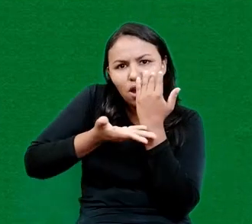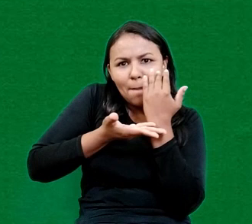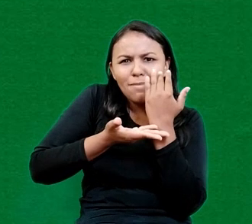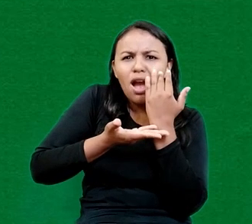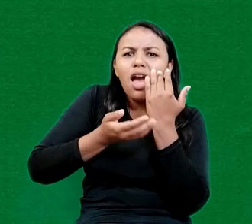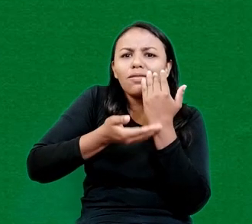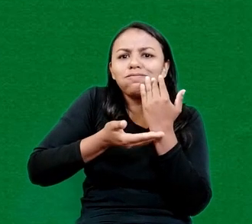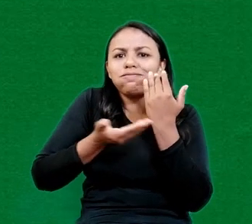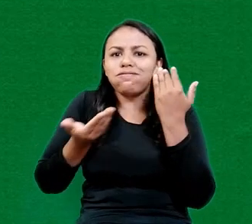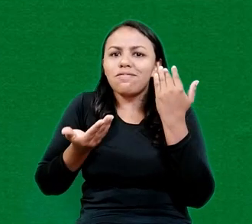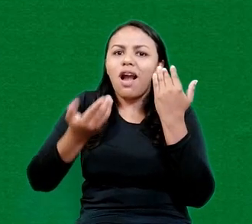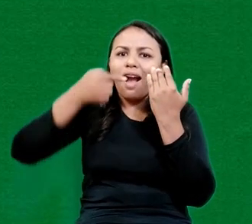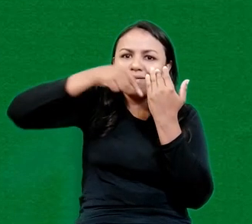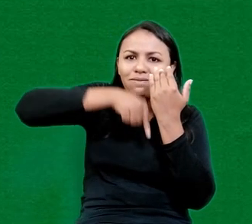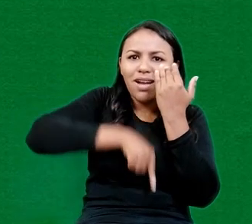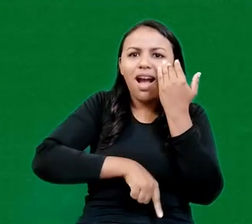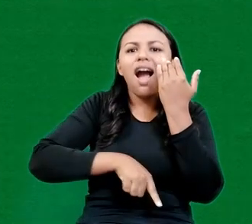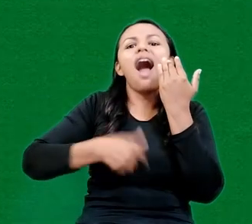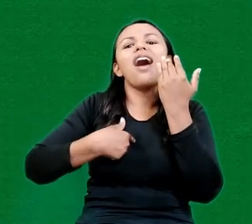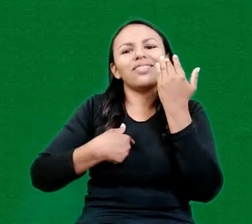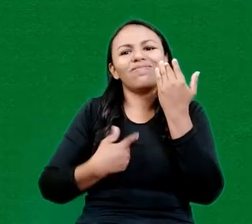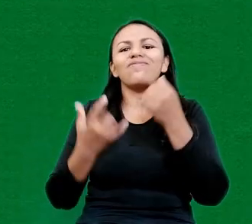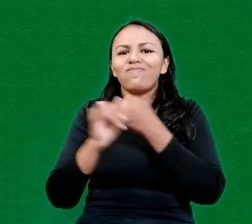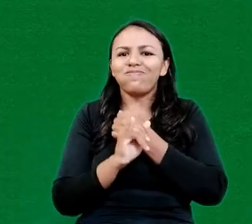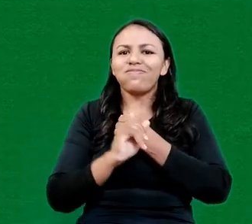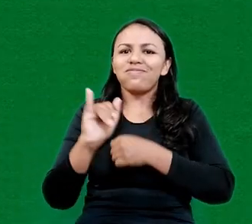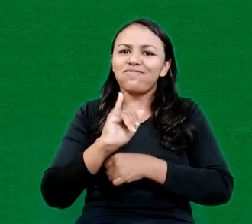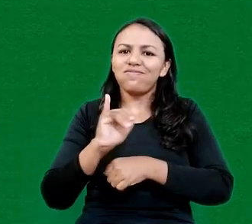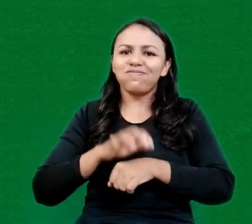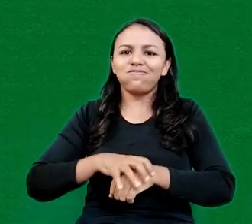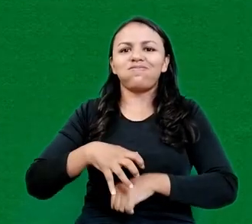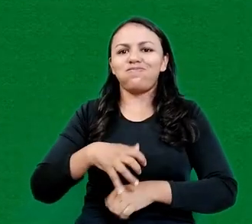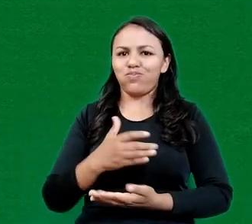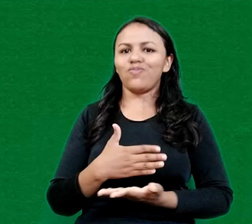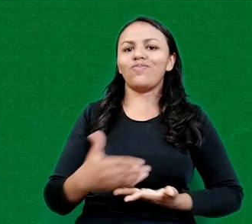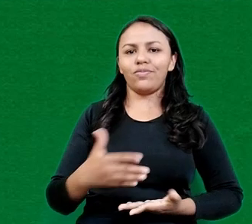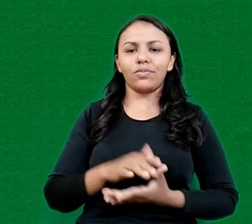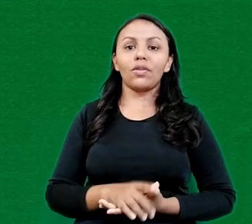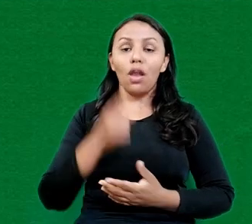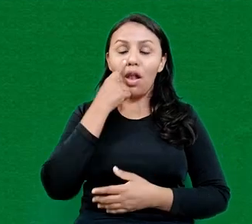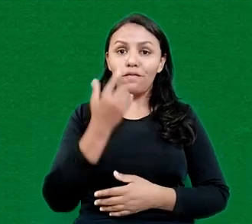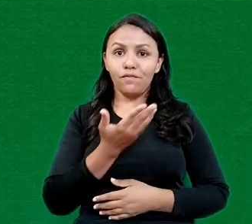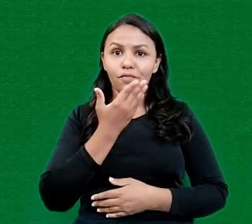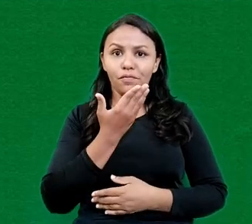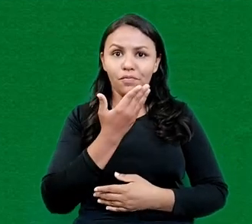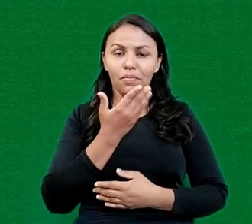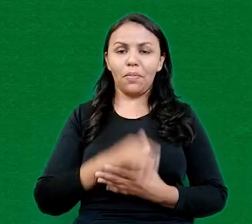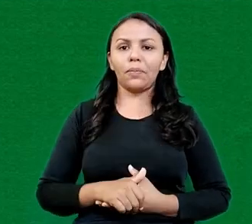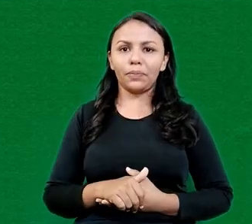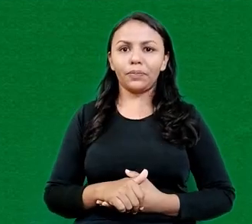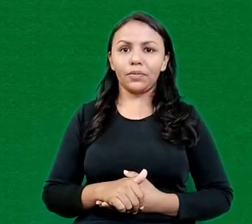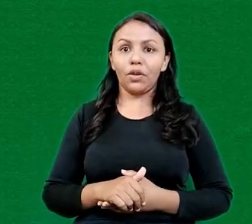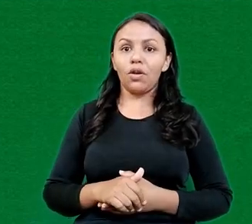é alterada, você tem aí os processos inflamatórios. Visto aqui nessa animação, nós temos aqui